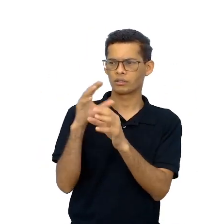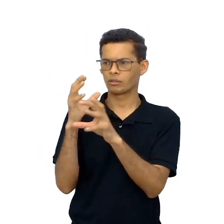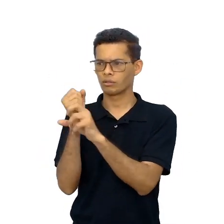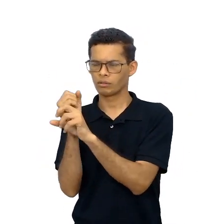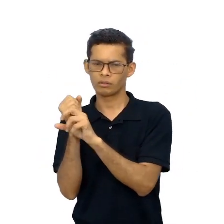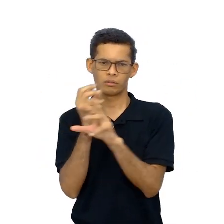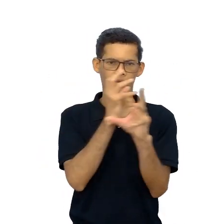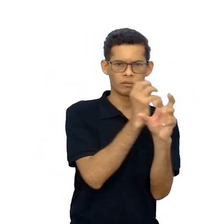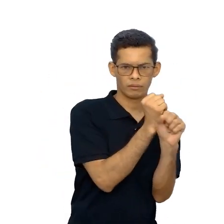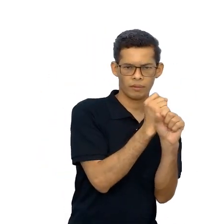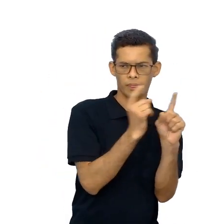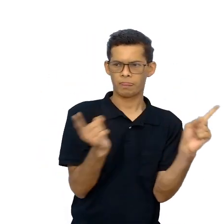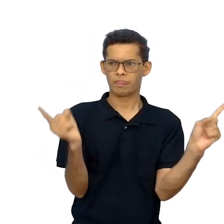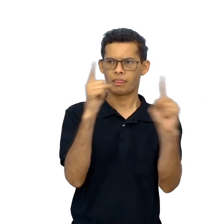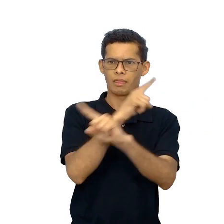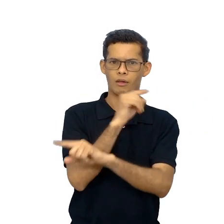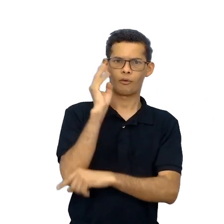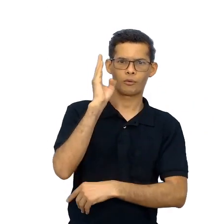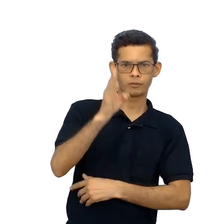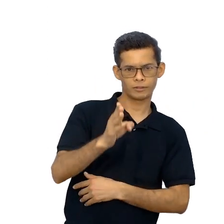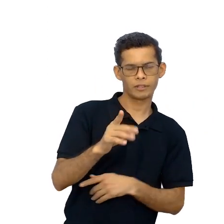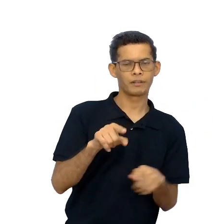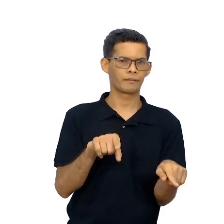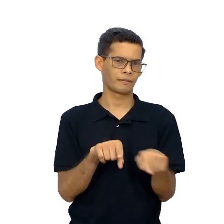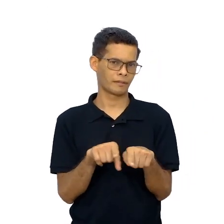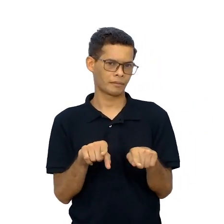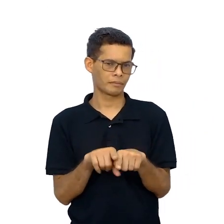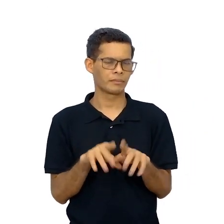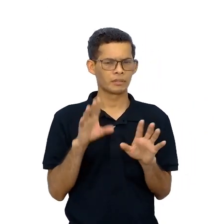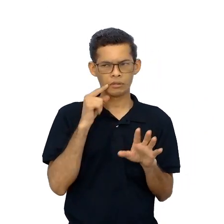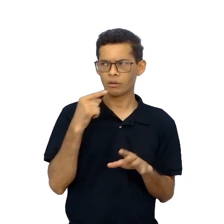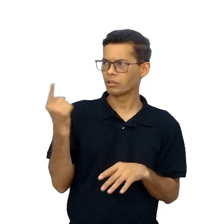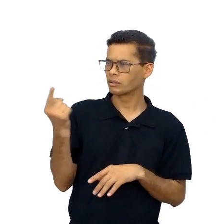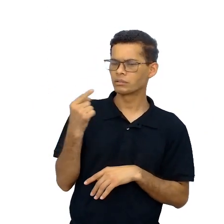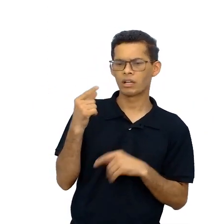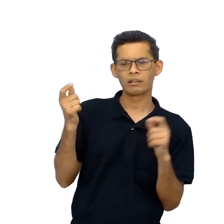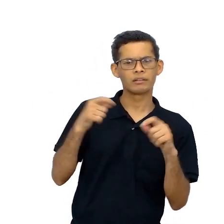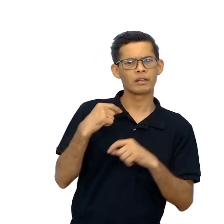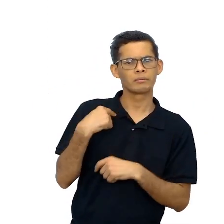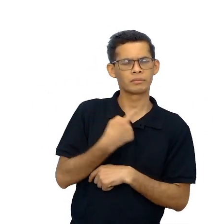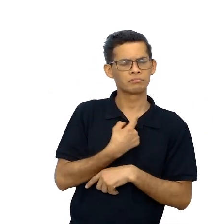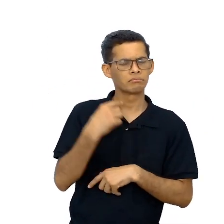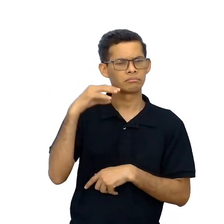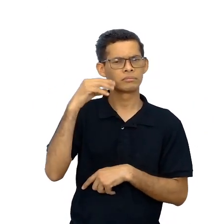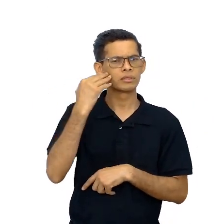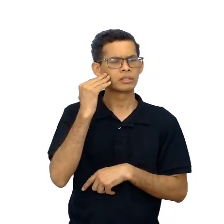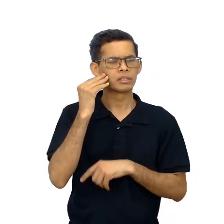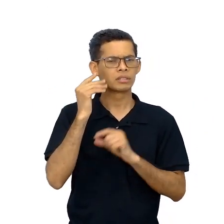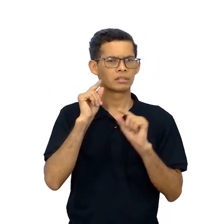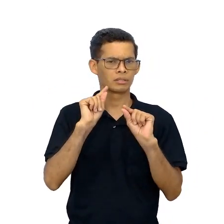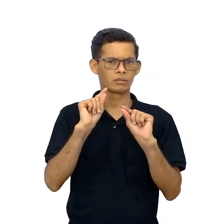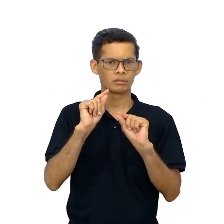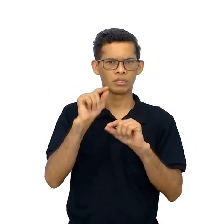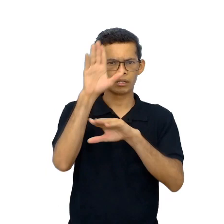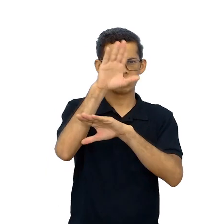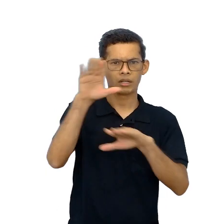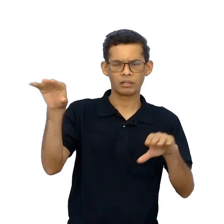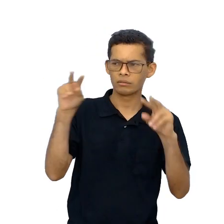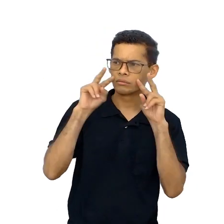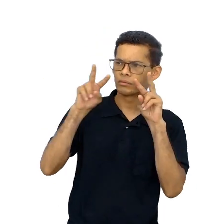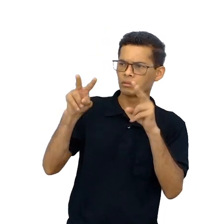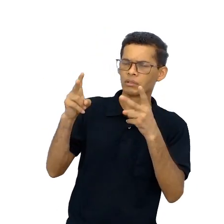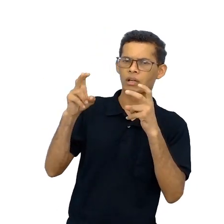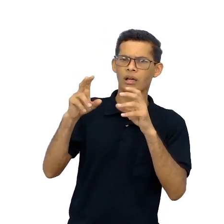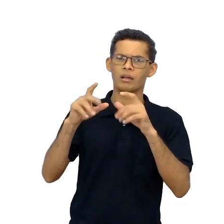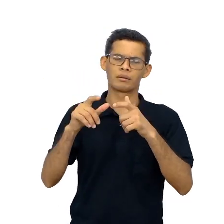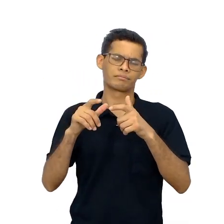E aqui a gente também pode entender que os alunos olharem os possíveis erros dos estudantes,